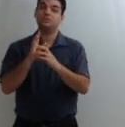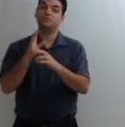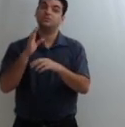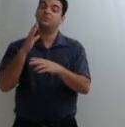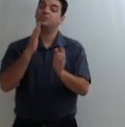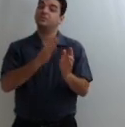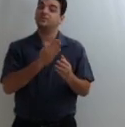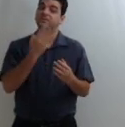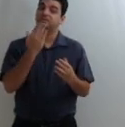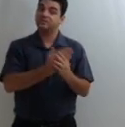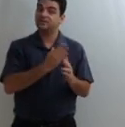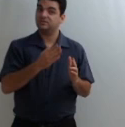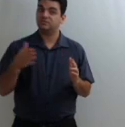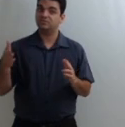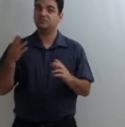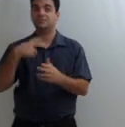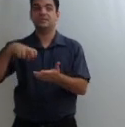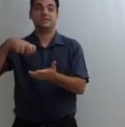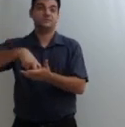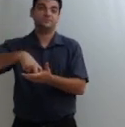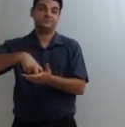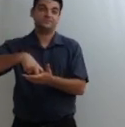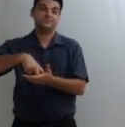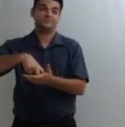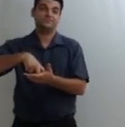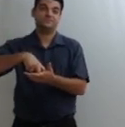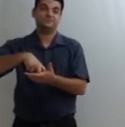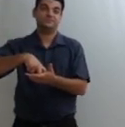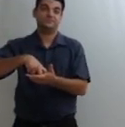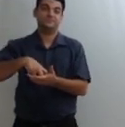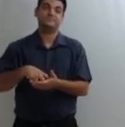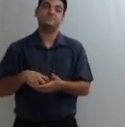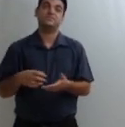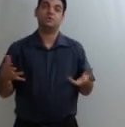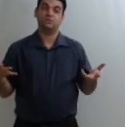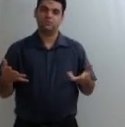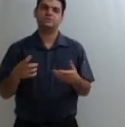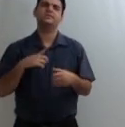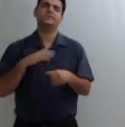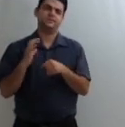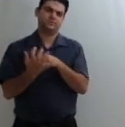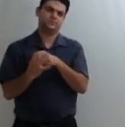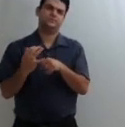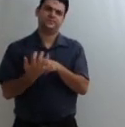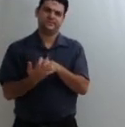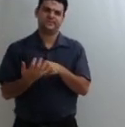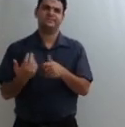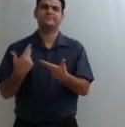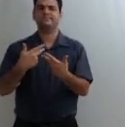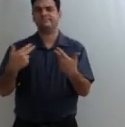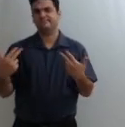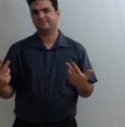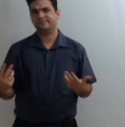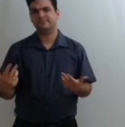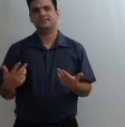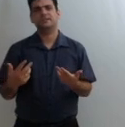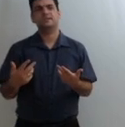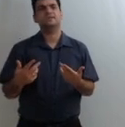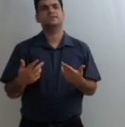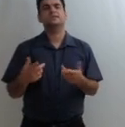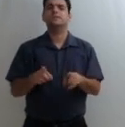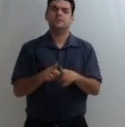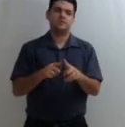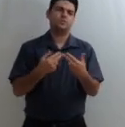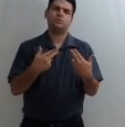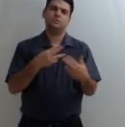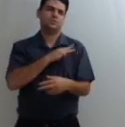É importante frisar que, em razão da atual pandemia da Covid-19, antes reiterado exposto ao poder público,